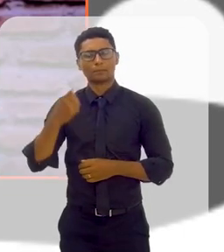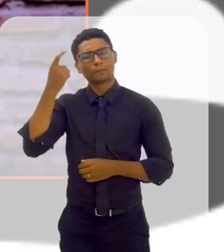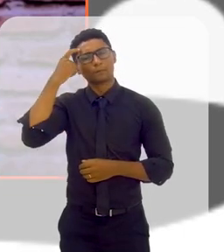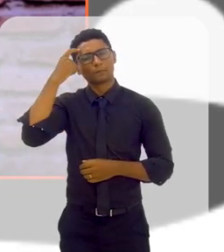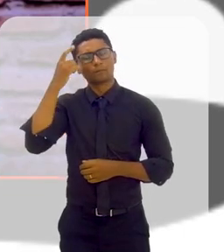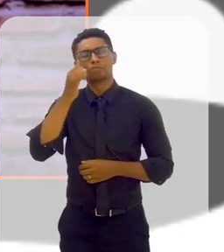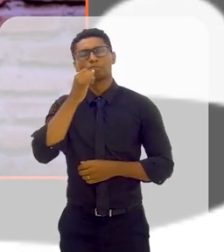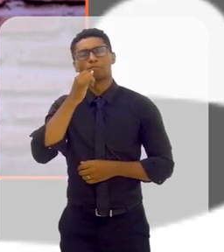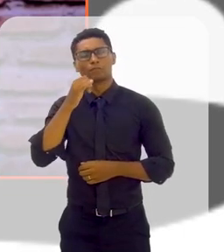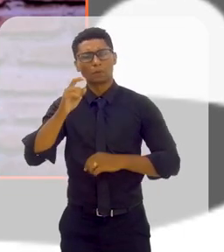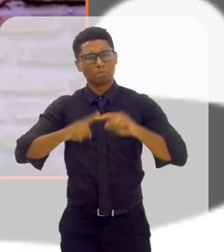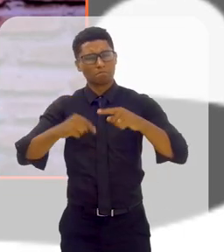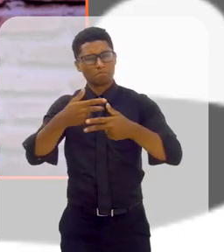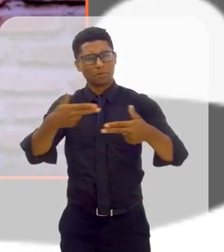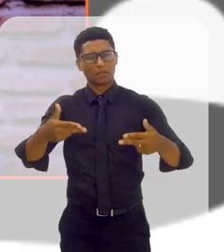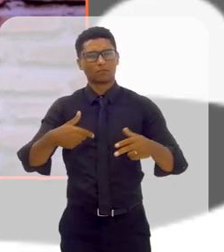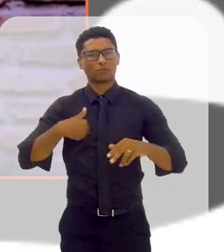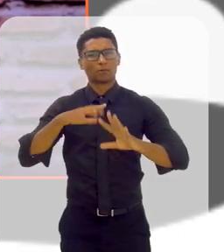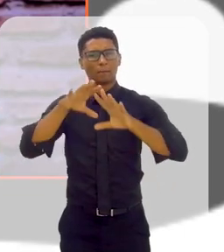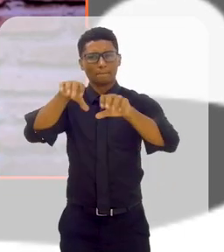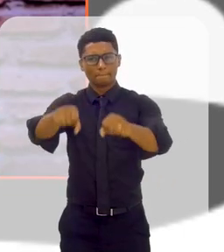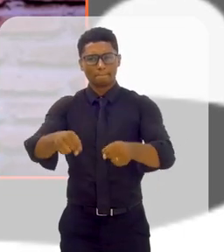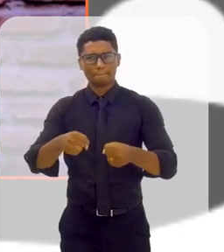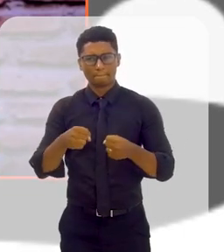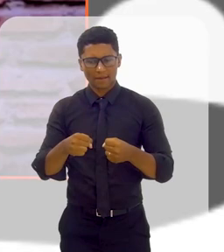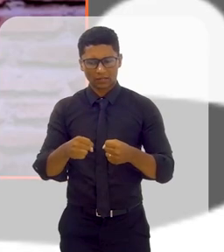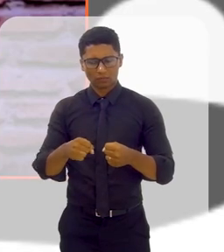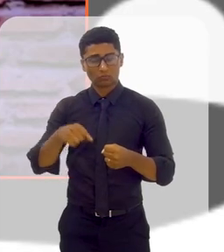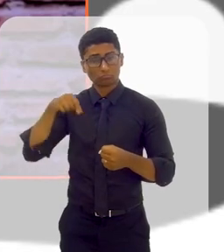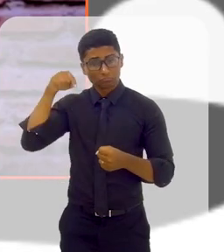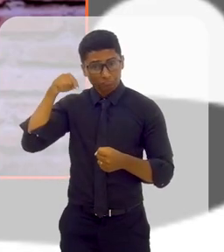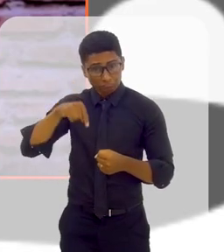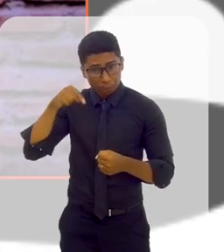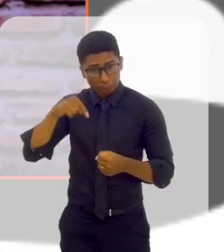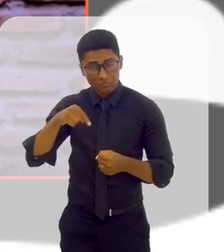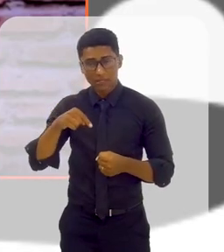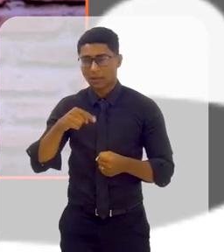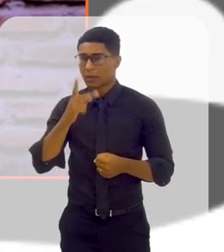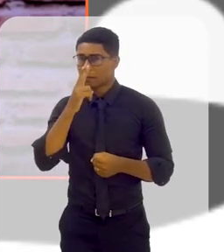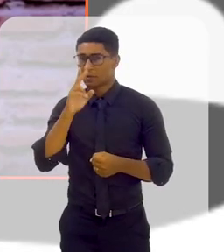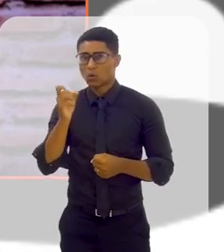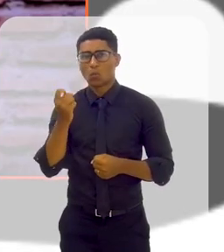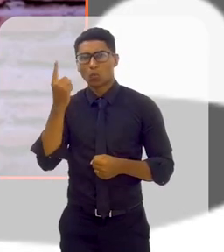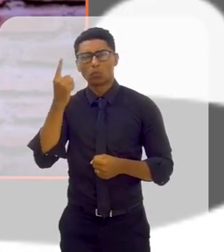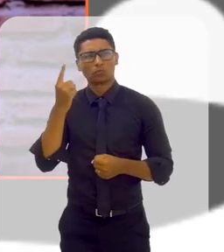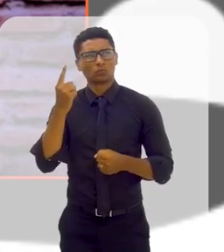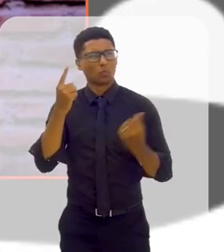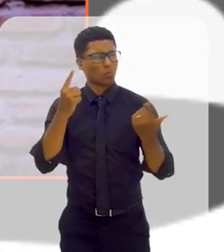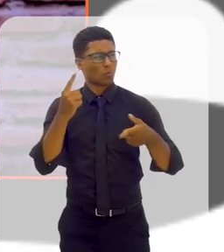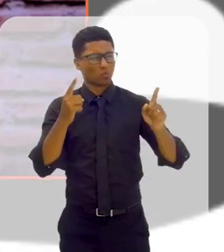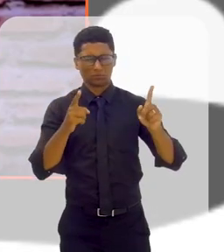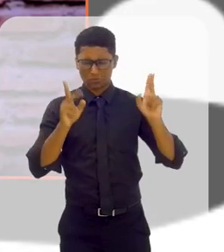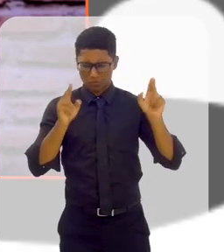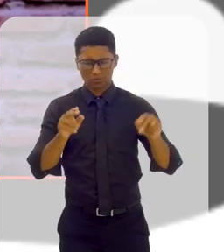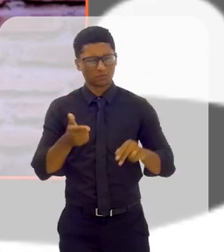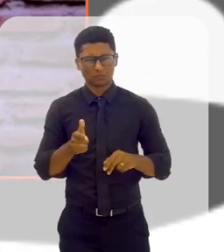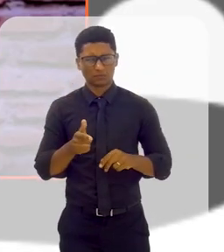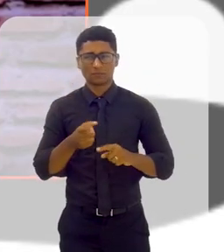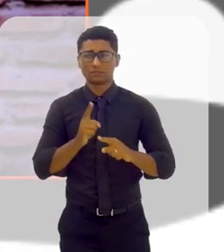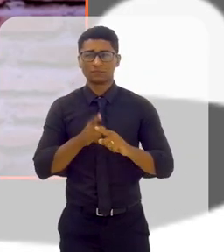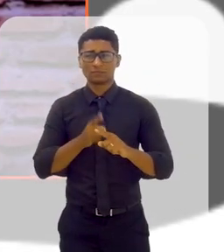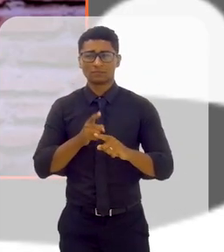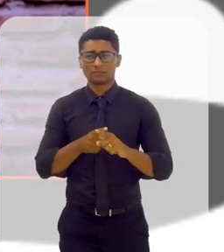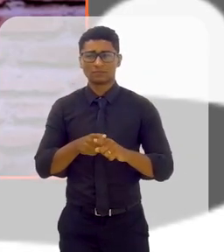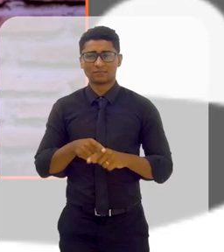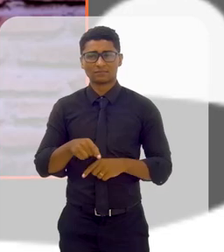esse produto ele passa a ser um produto único eu não tenho lote de produto porque cada produto